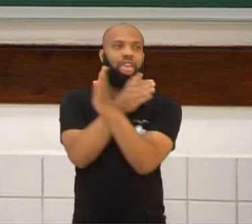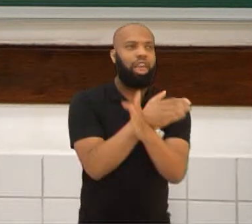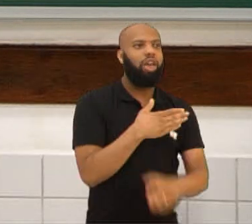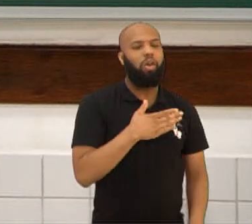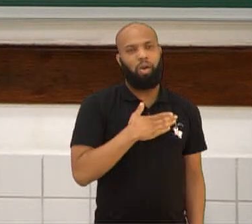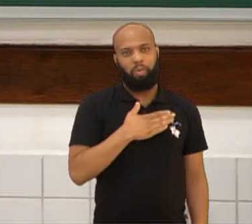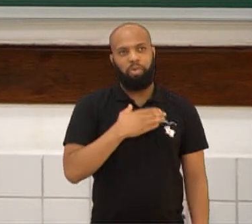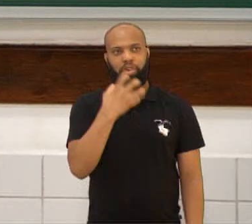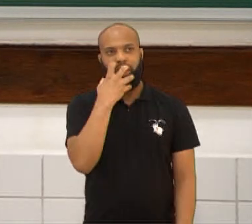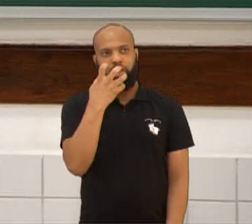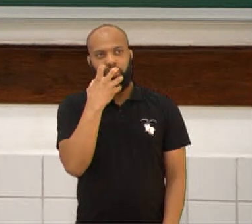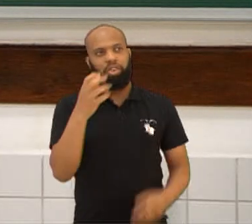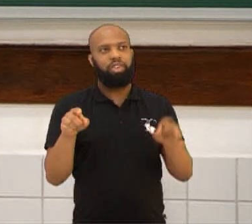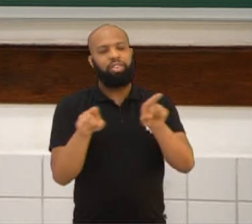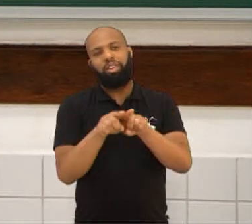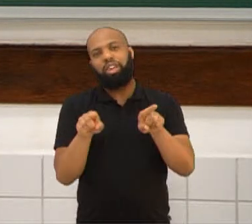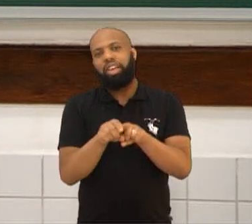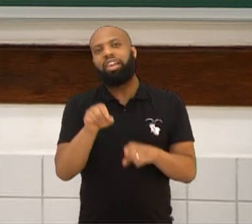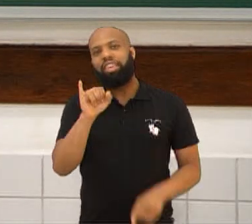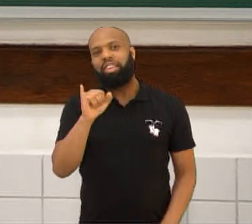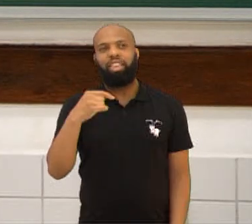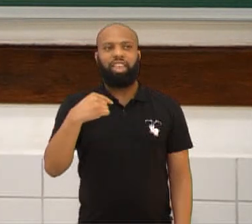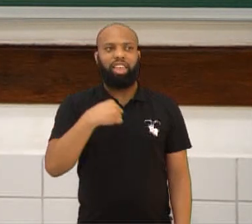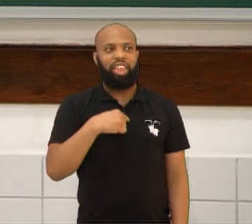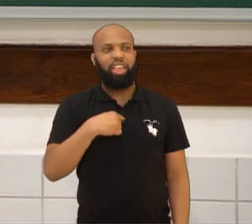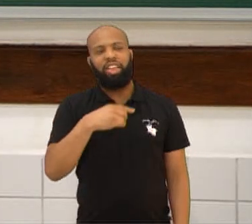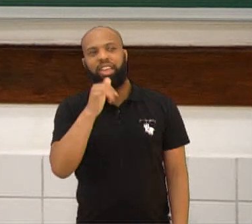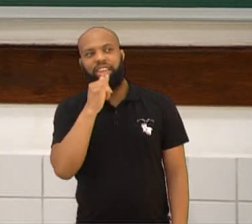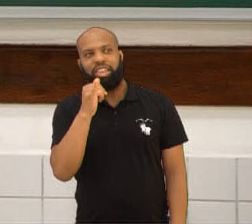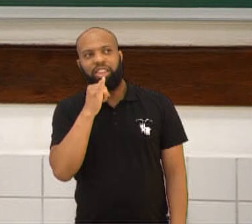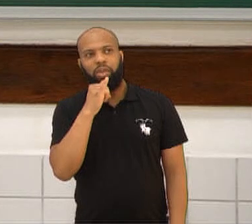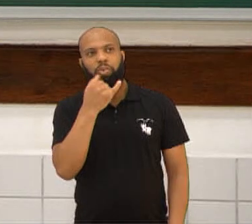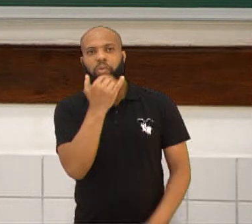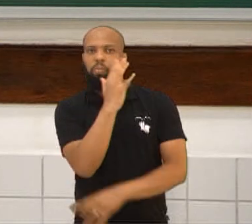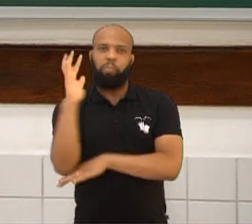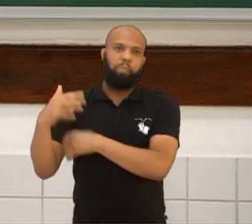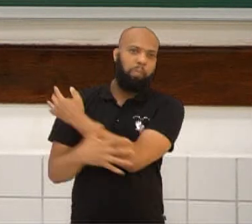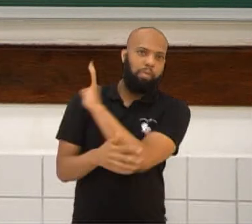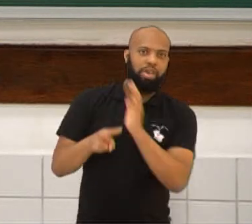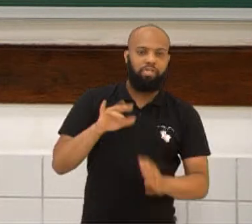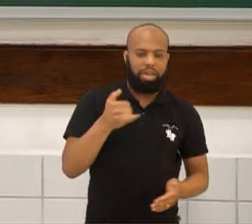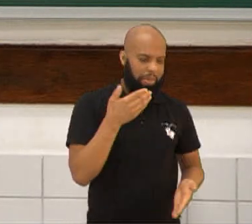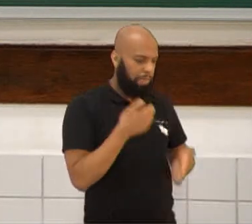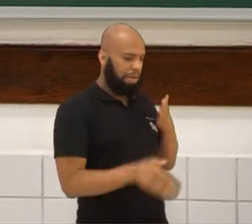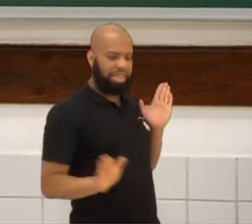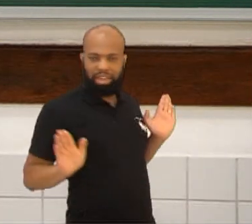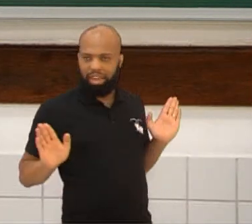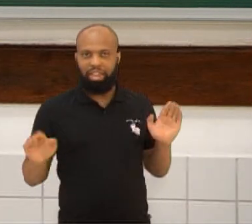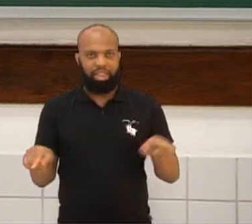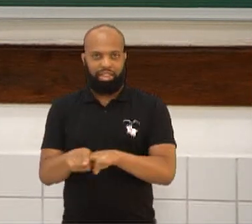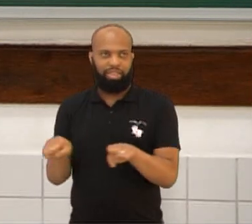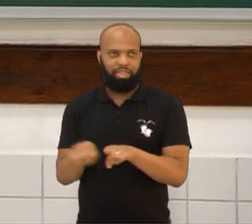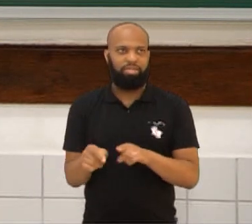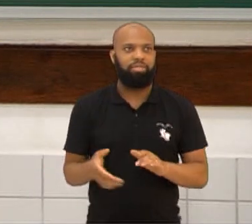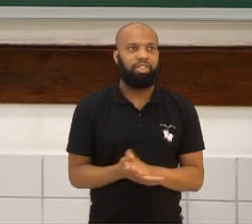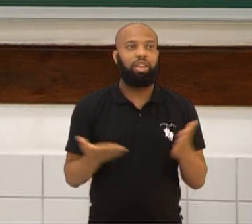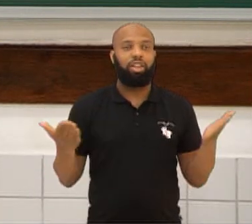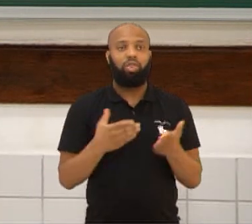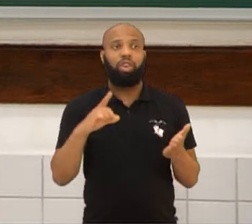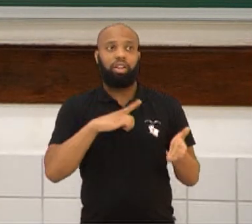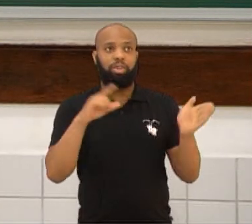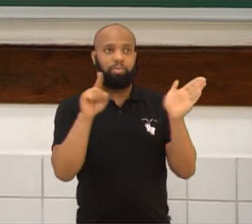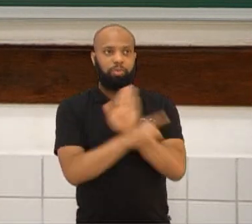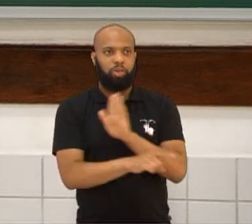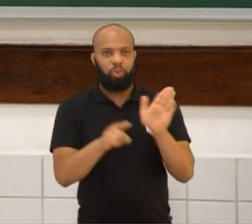meus cães, certamente, se eu fosse levar eles no mato, eles se perderiam. Tenho certeza disso. Nós temos aqui